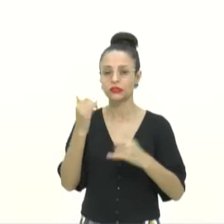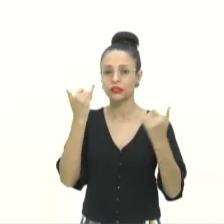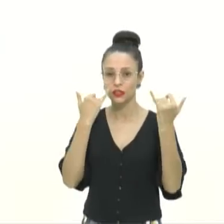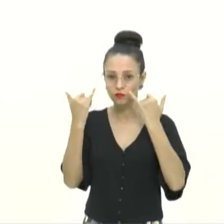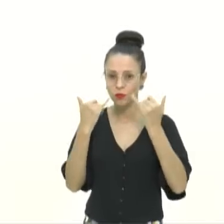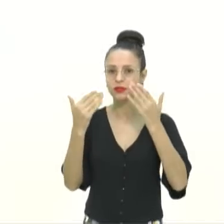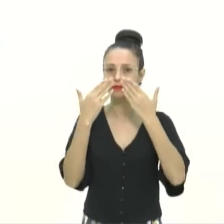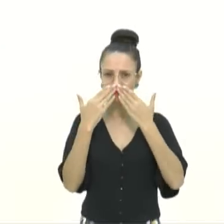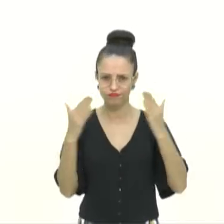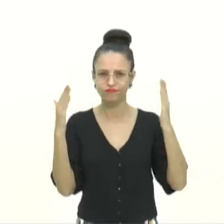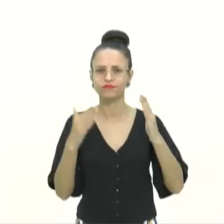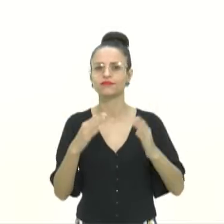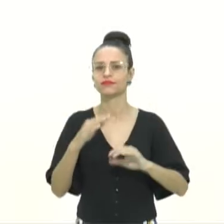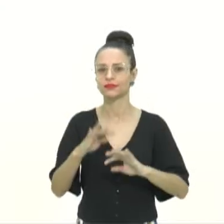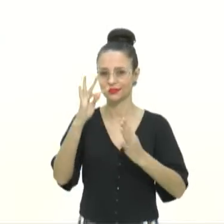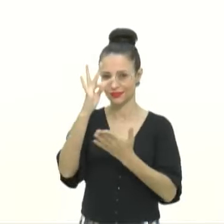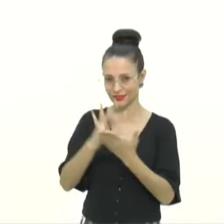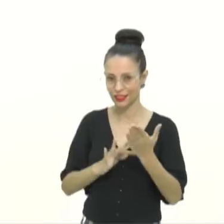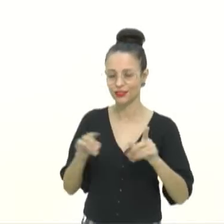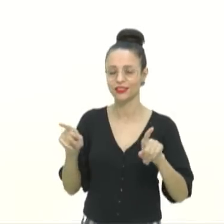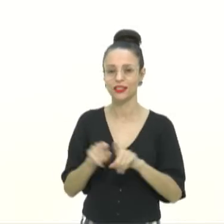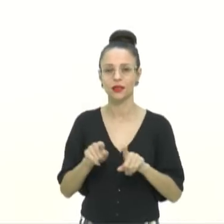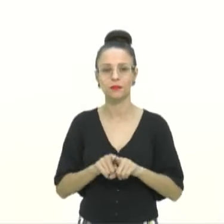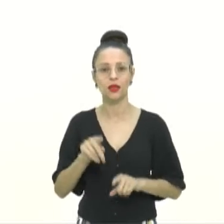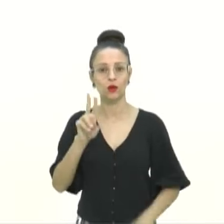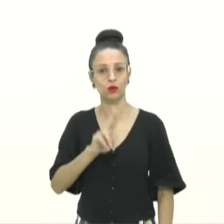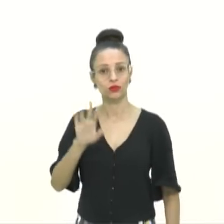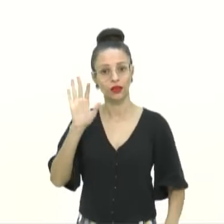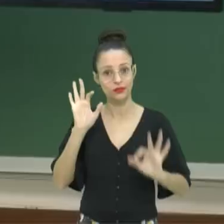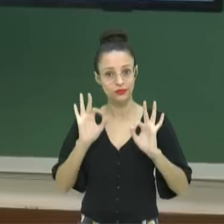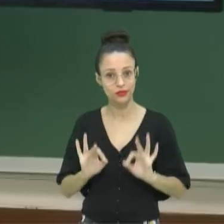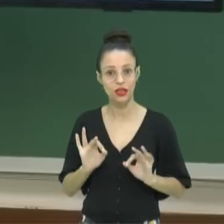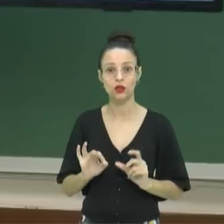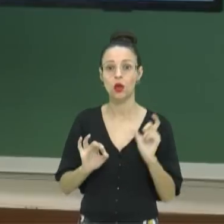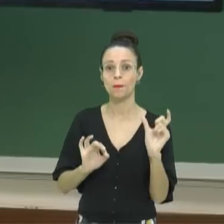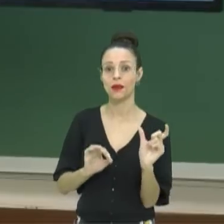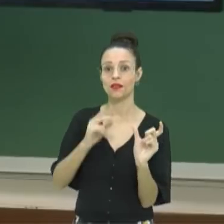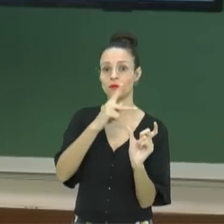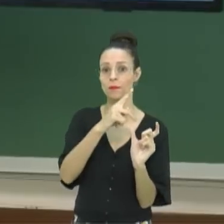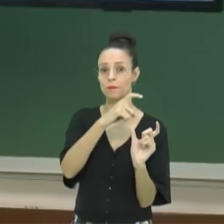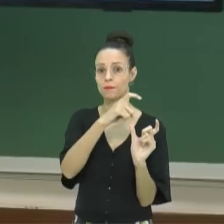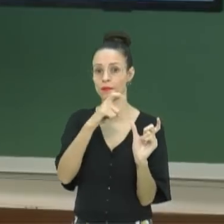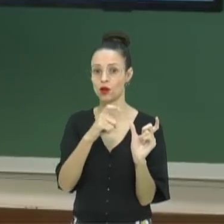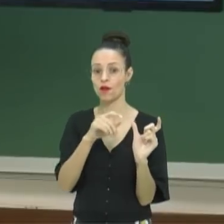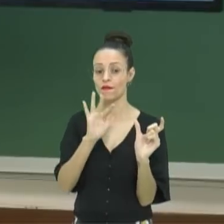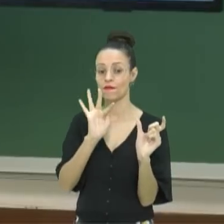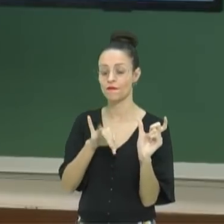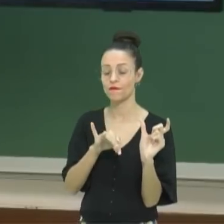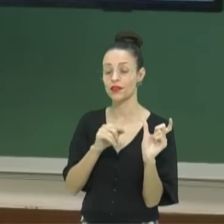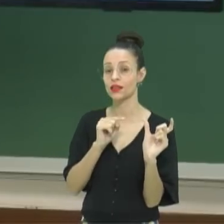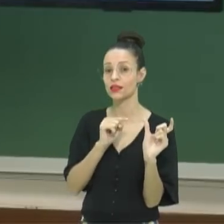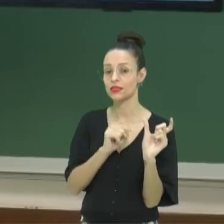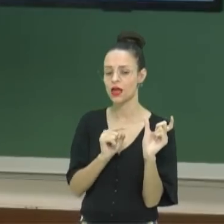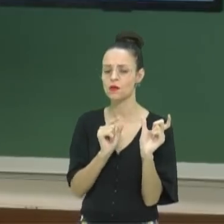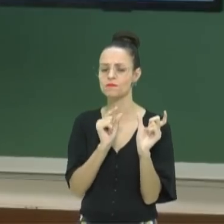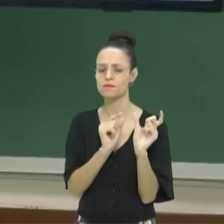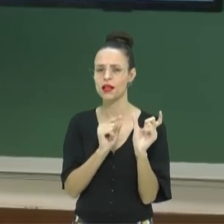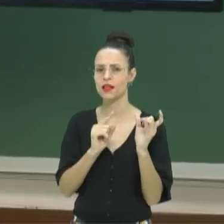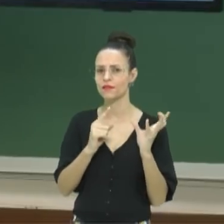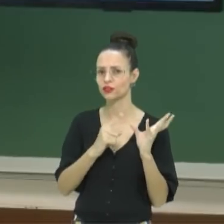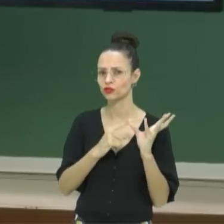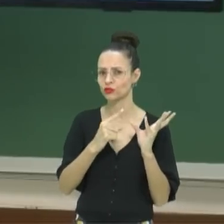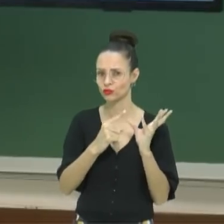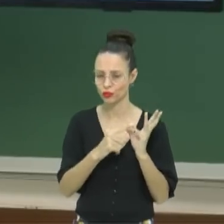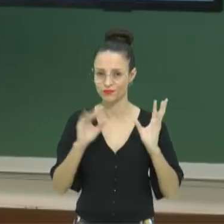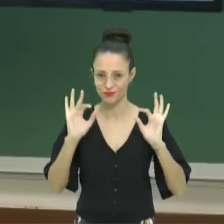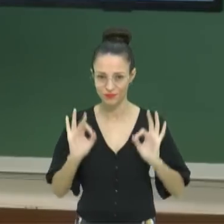texto, usar corretamente a acentuação em palavras paroxítonas terminadas em ditongo. Olha